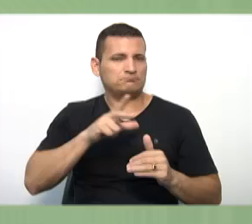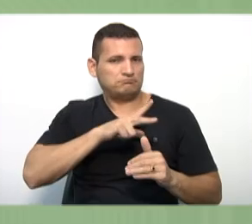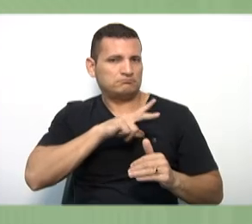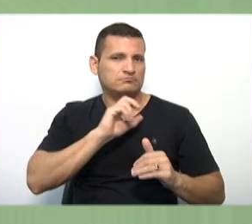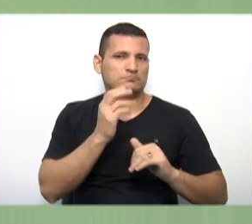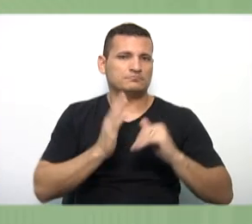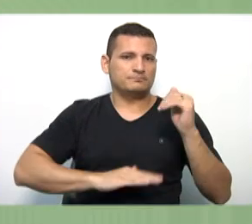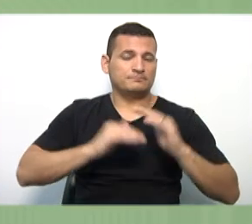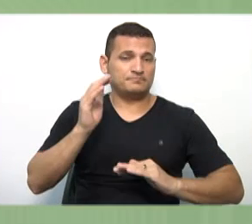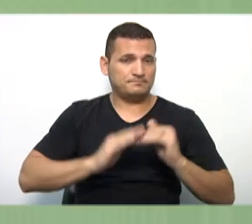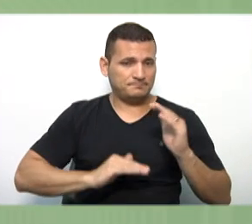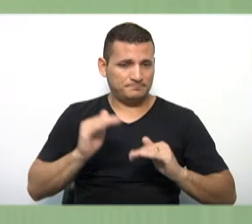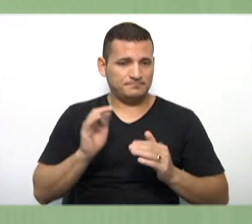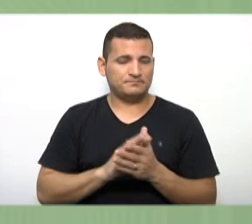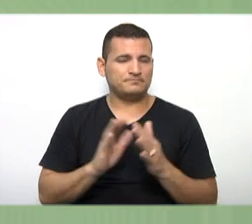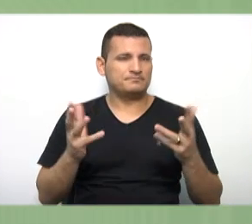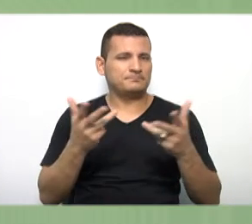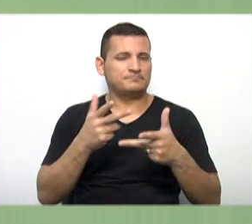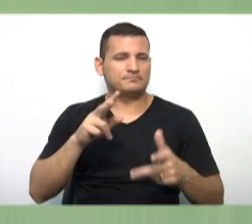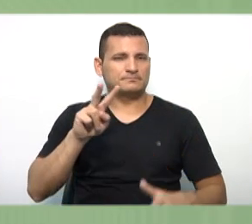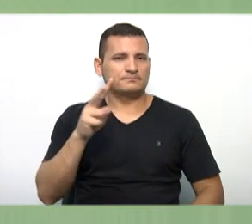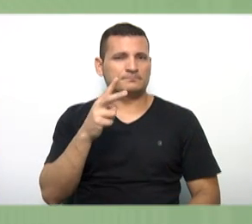As habilidades são as nossas